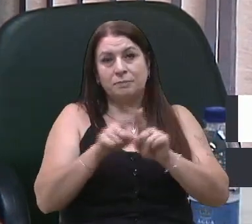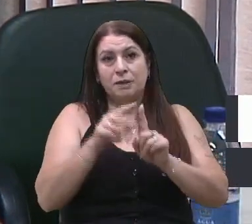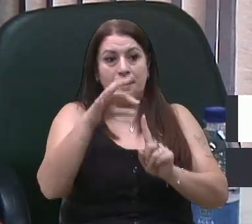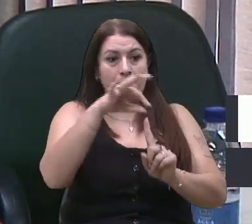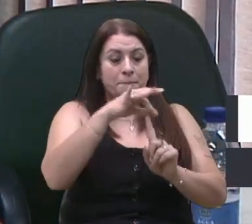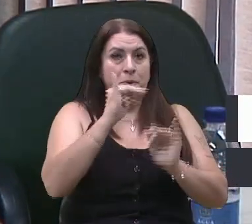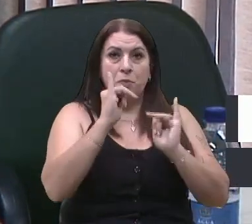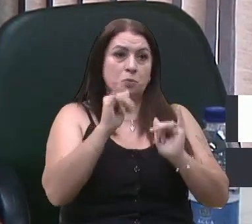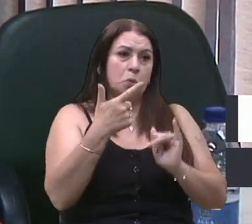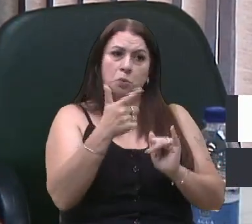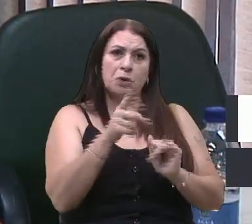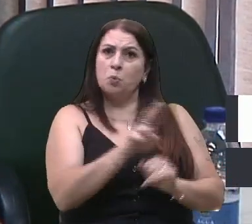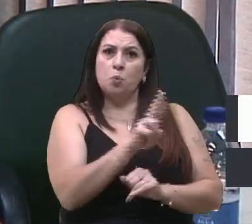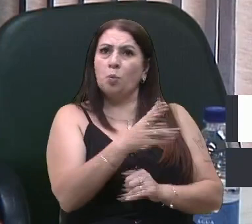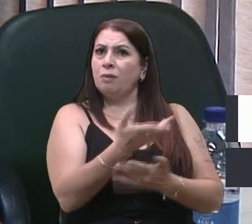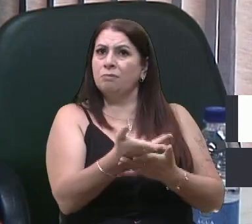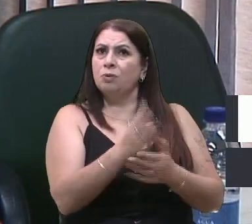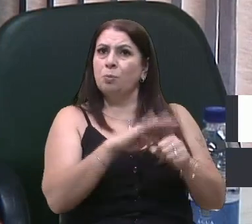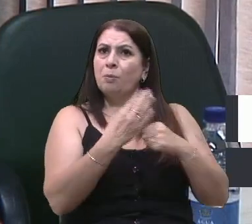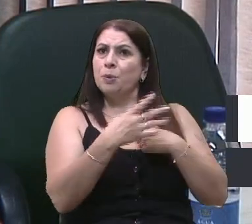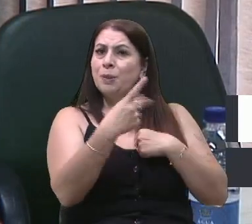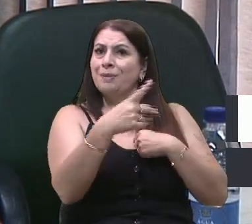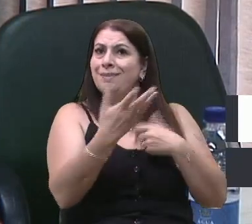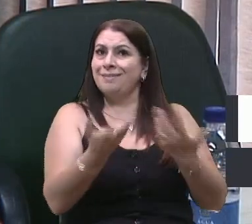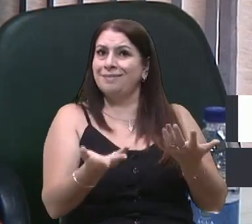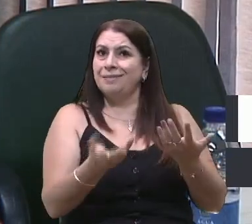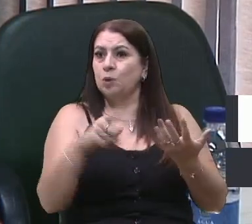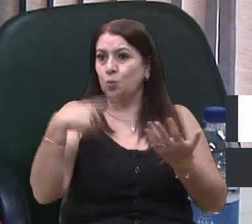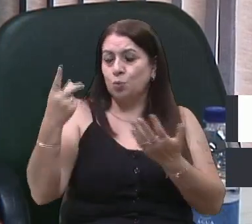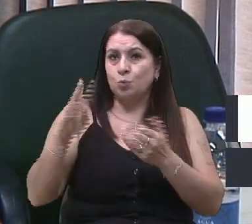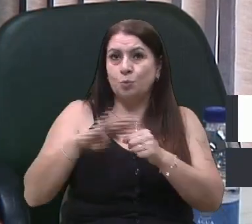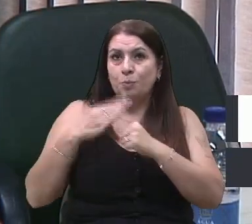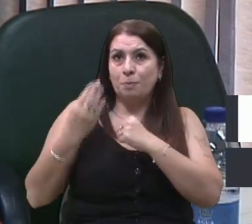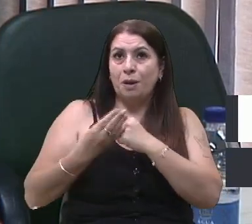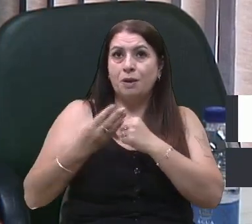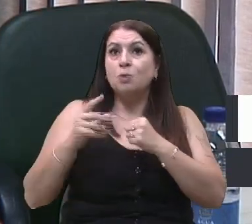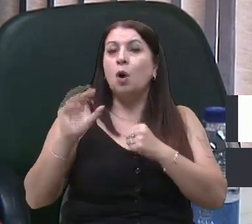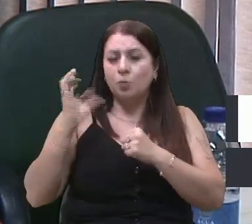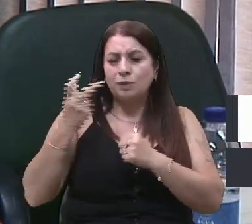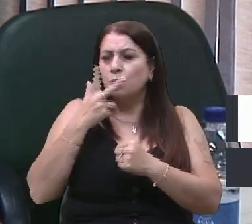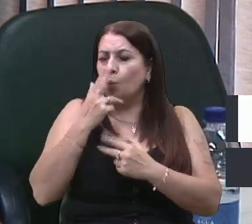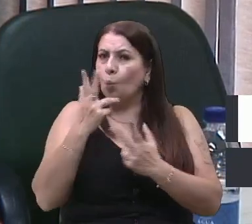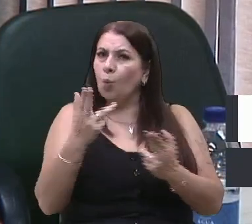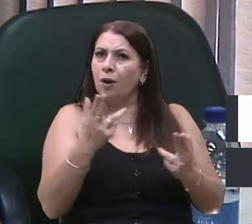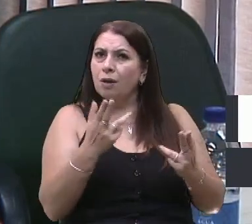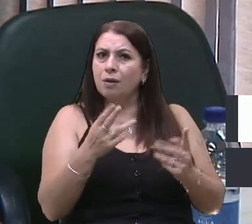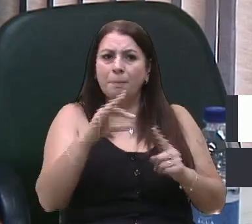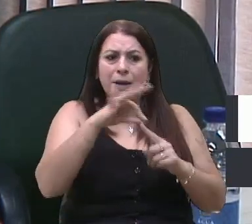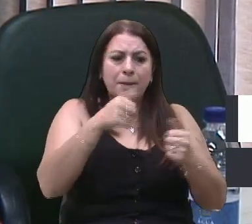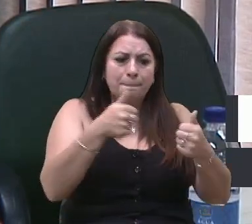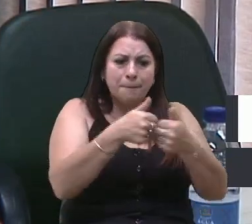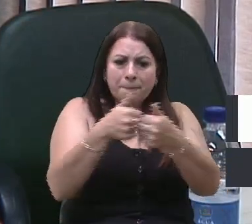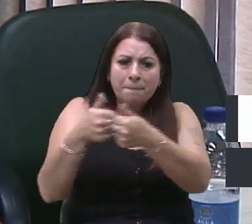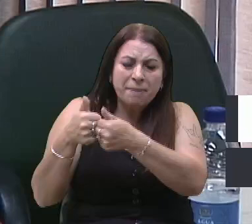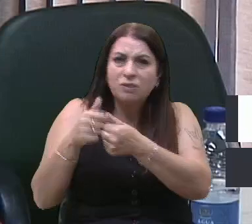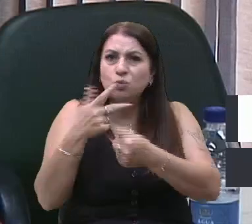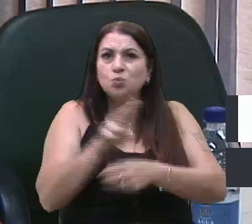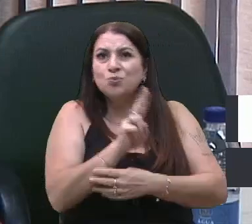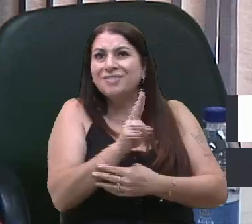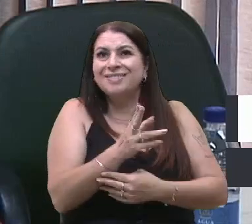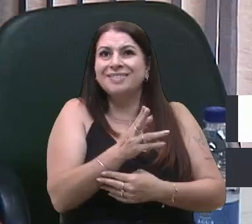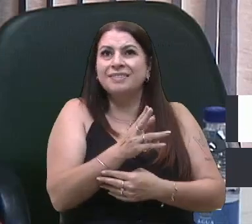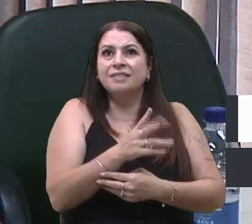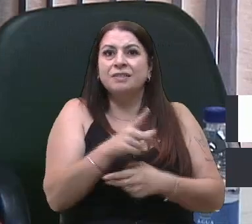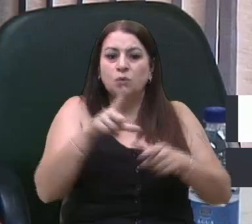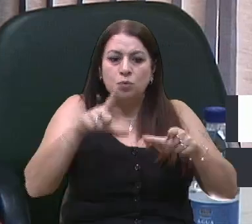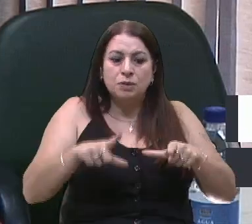ônibus que não tem mais utilidade no bairro dele. Né? Em vários locais isso acontece, de paradas muito próximas, que não têm utilidade, ou de